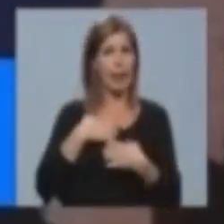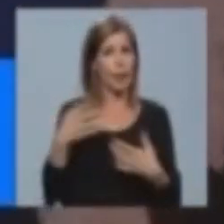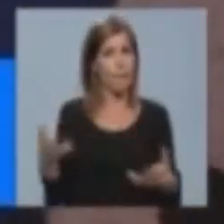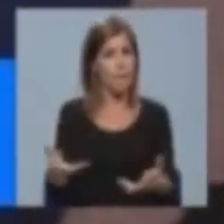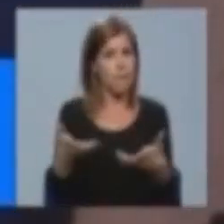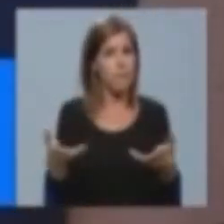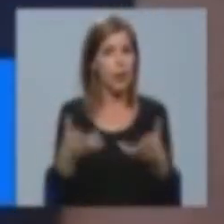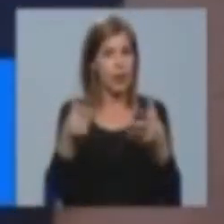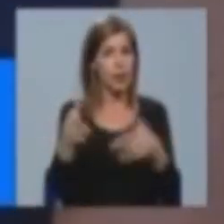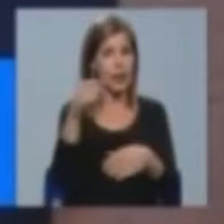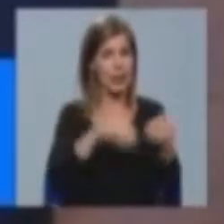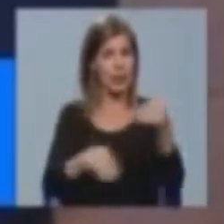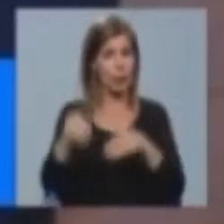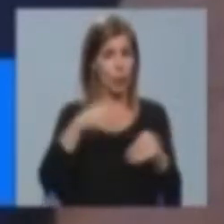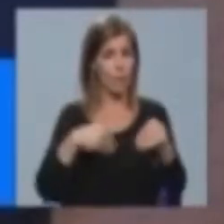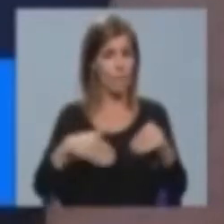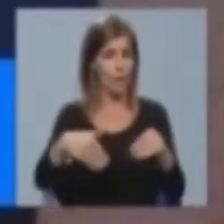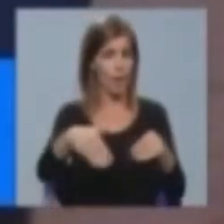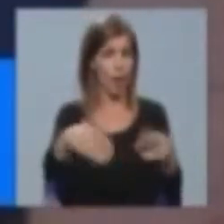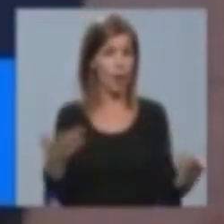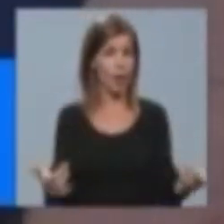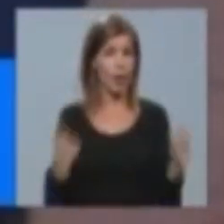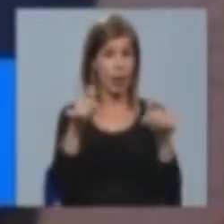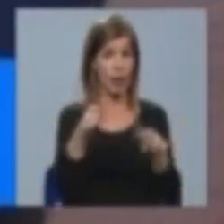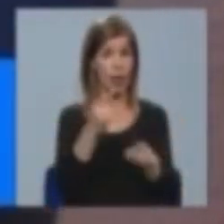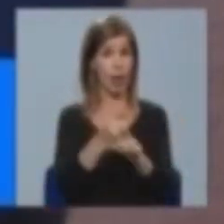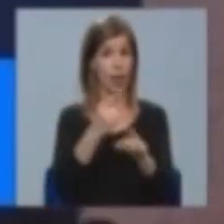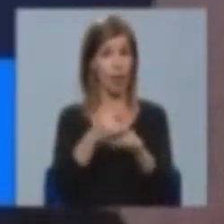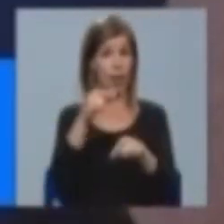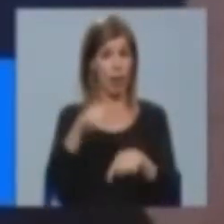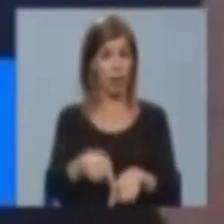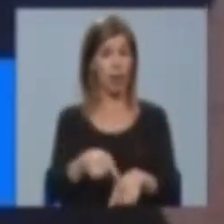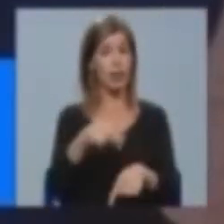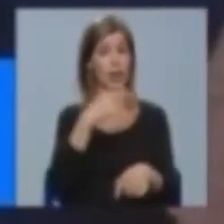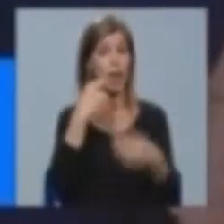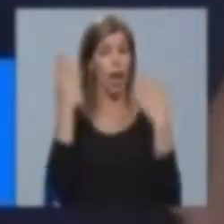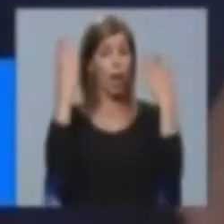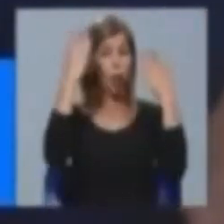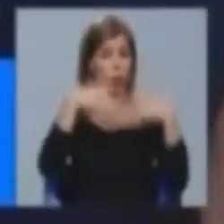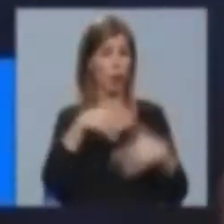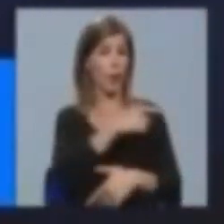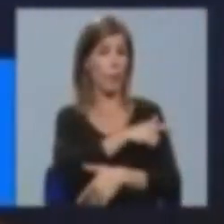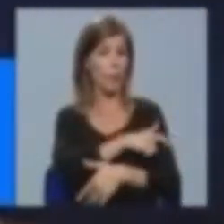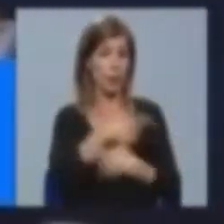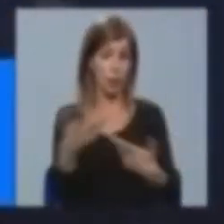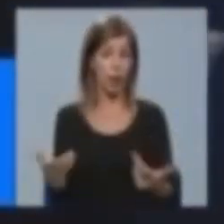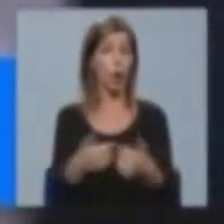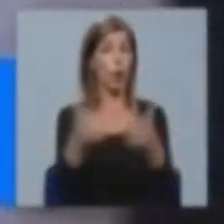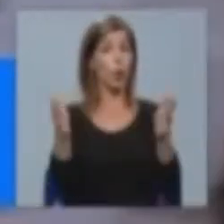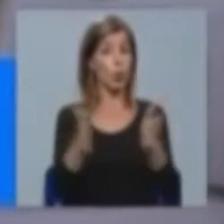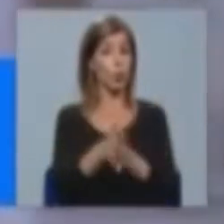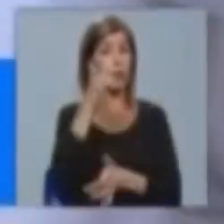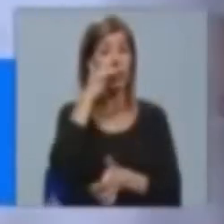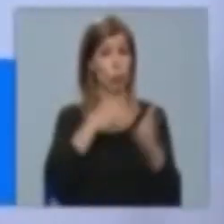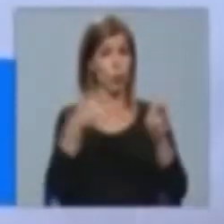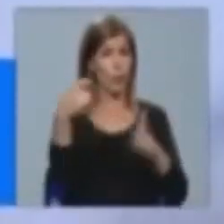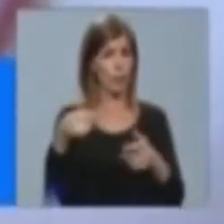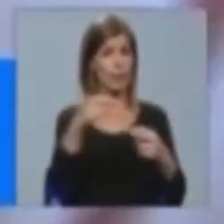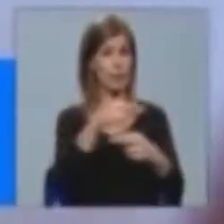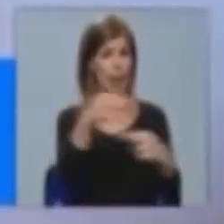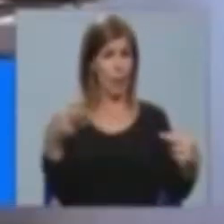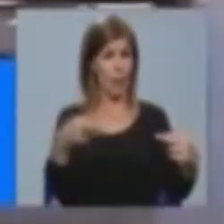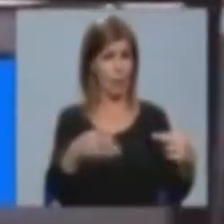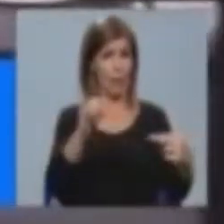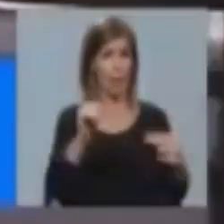nesta eleição e é isso mesmo que este almoço representa. Afinal, estão todos os nossos presidentes de câmaras aqui,